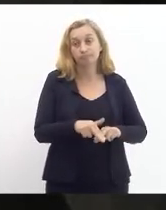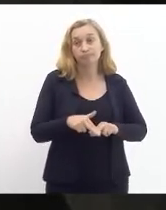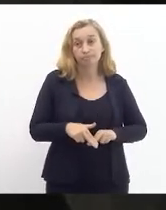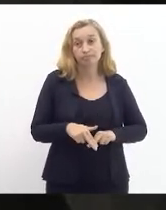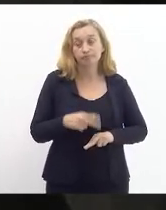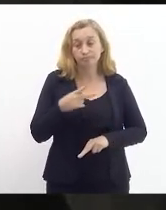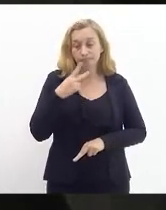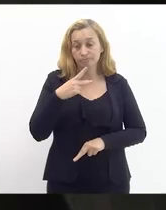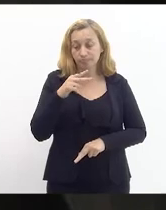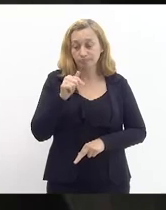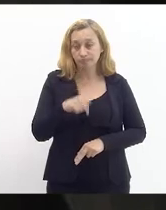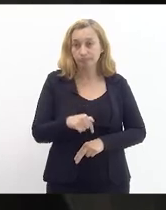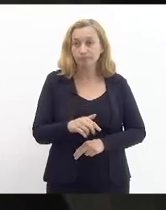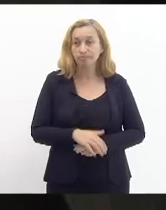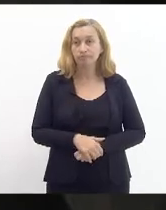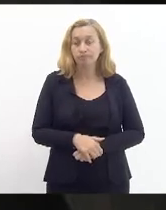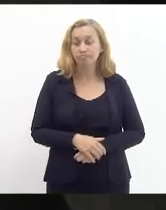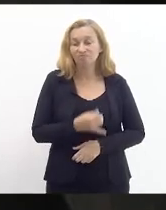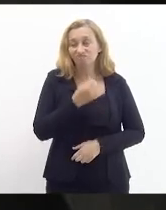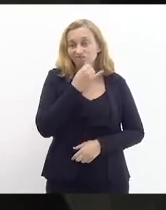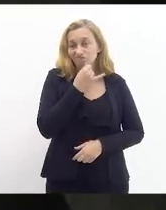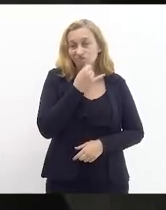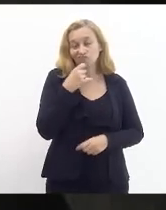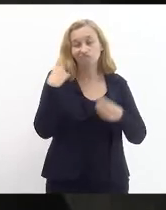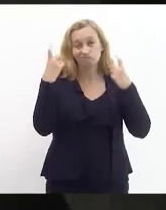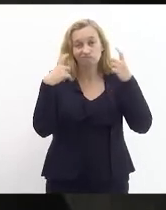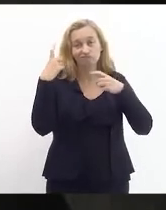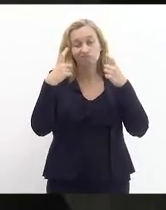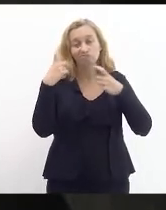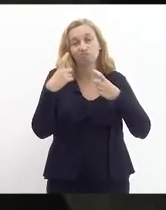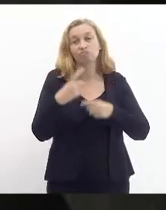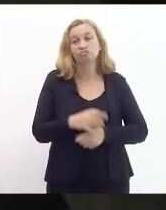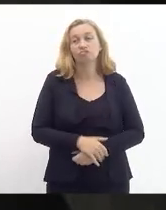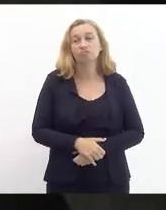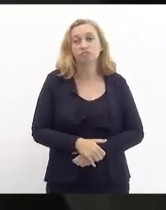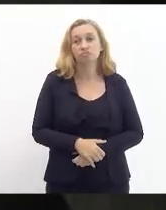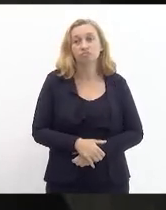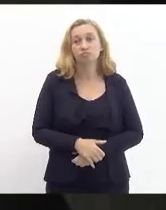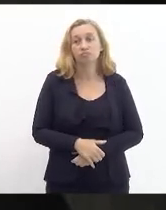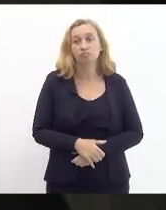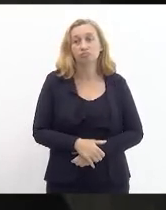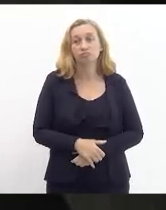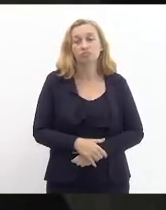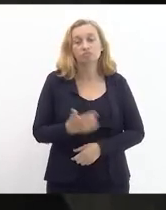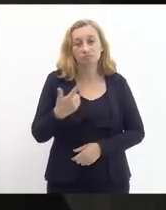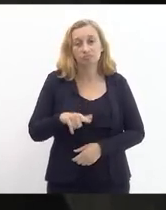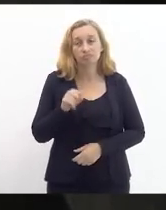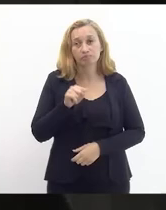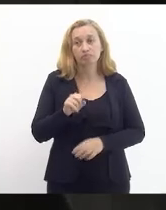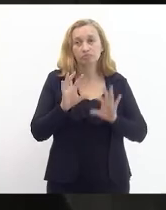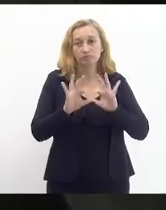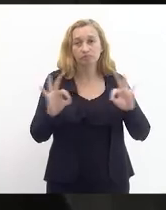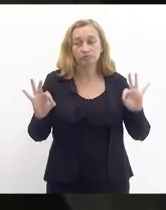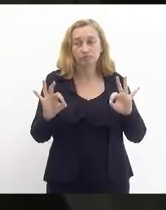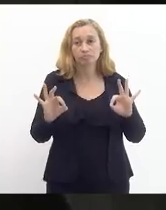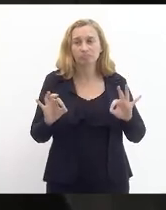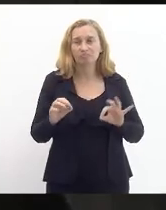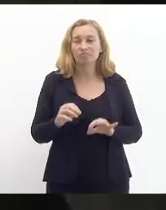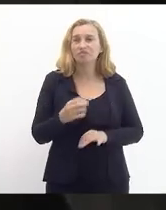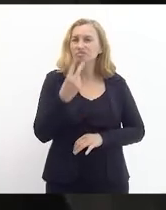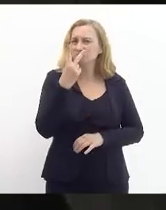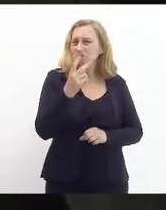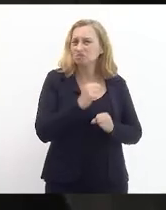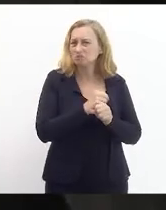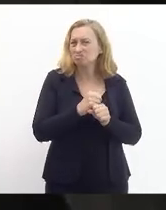fez questão de escrever hoje aqui porque fiquei indignado preocupado muito triste um mínimo repita que a frase para concluir Depois de